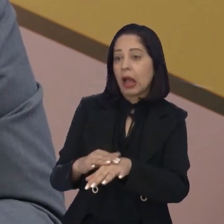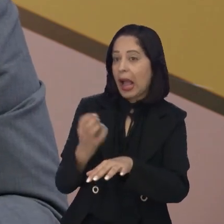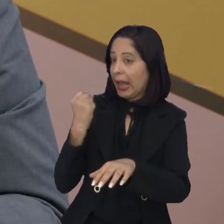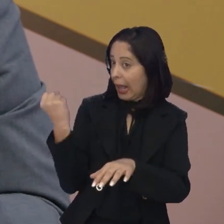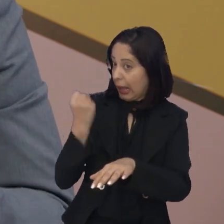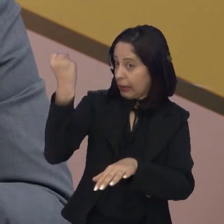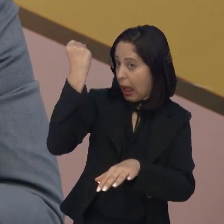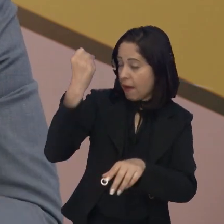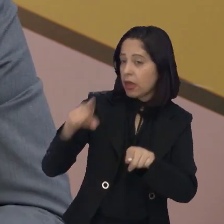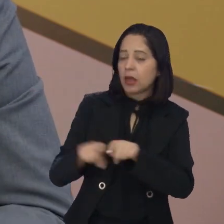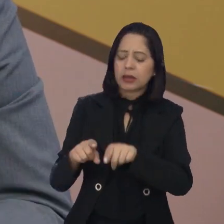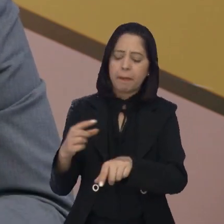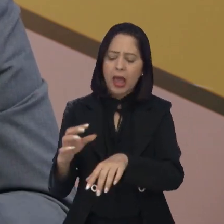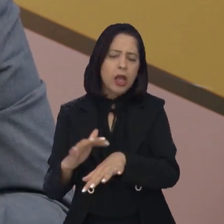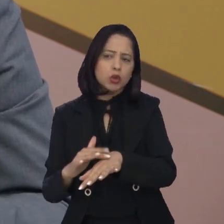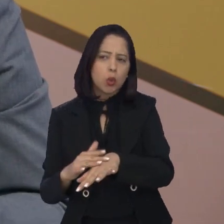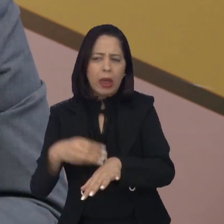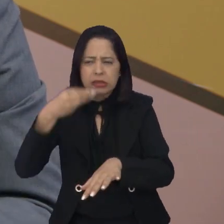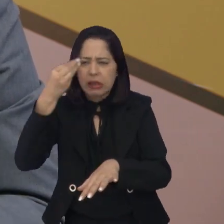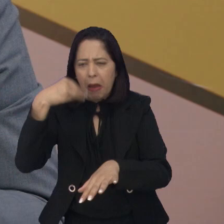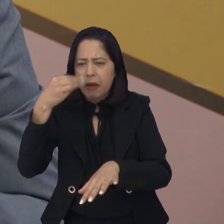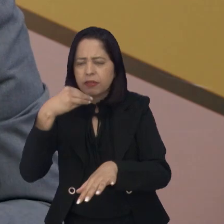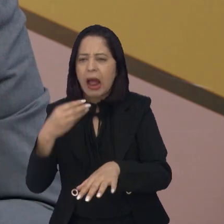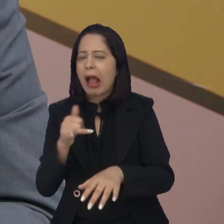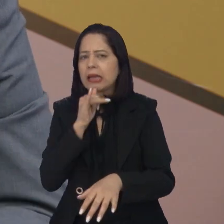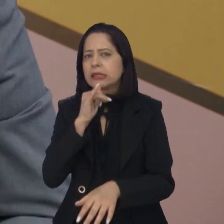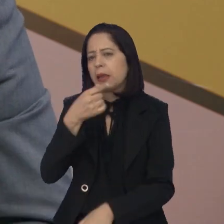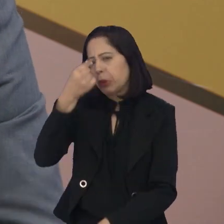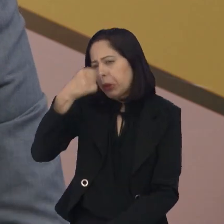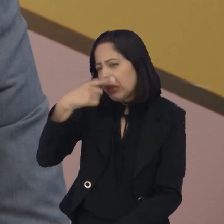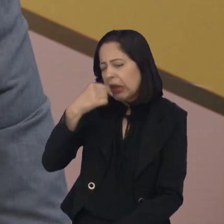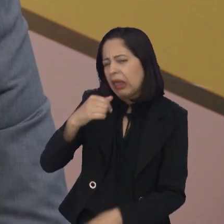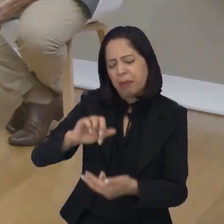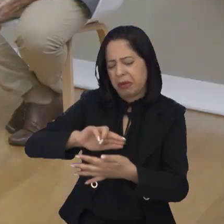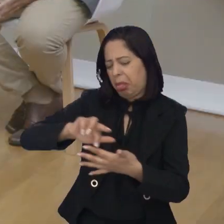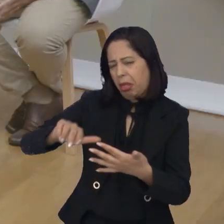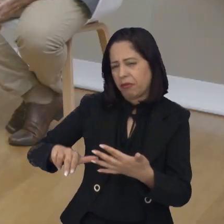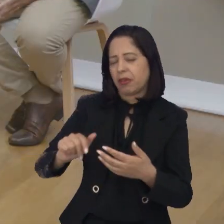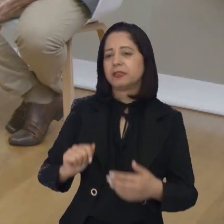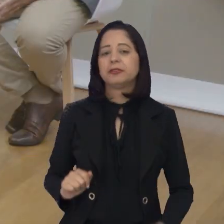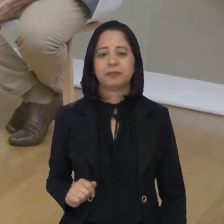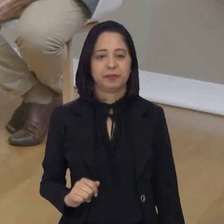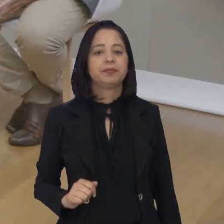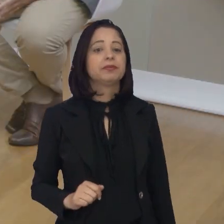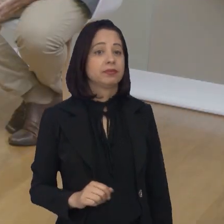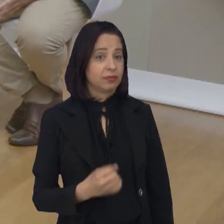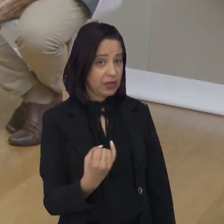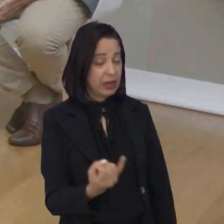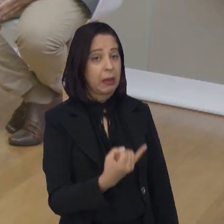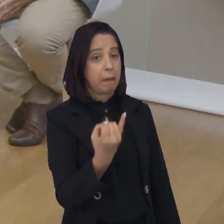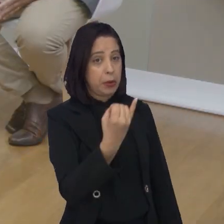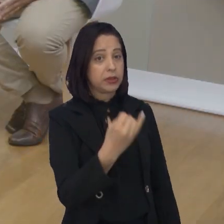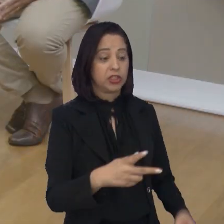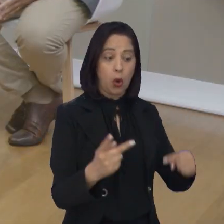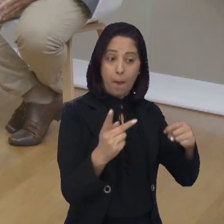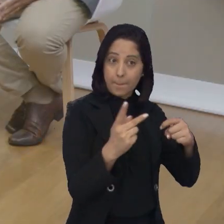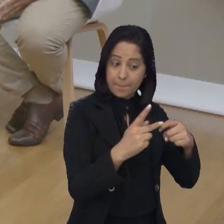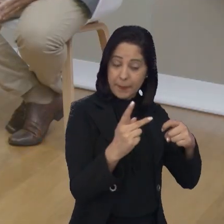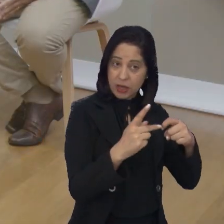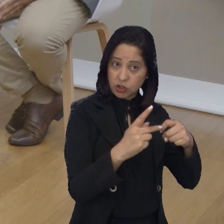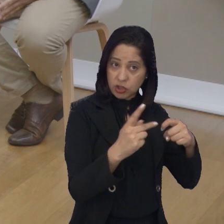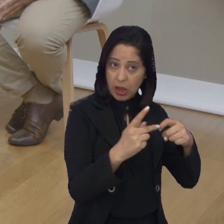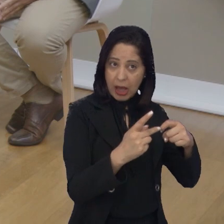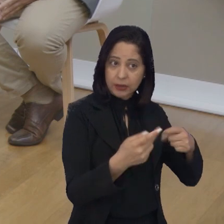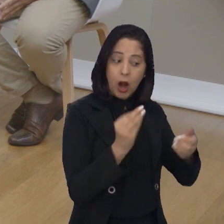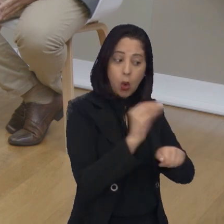seja, um médico que vai já ter seu histórico e vai saber te conhecer para tratar adequadamente. Perfeito. Tão importante quanto o pediatra, que a gente começa